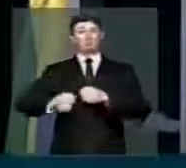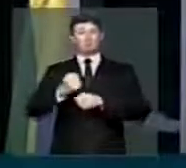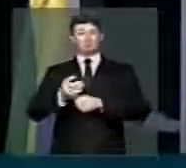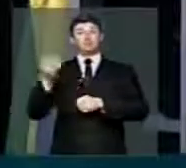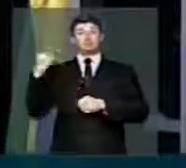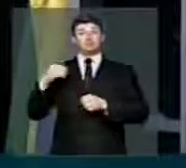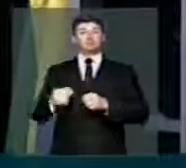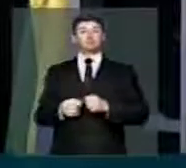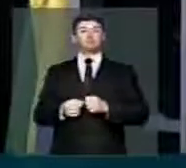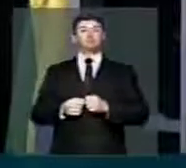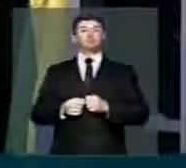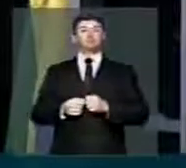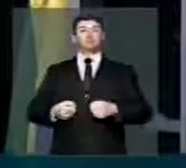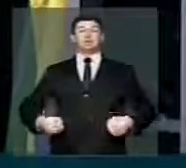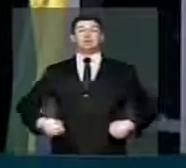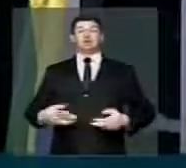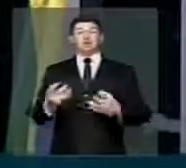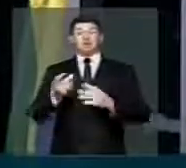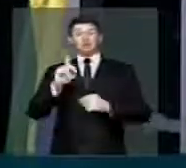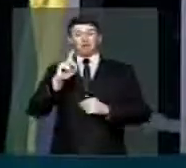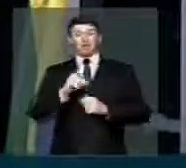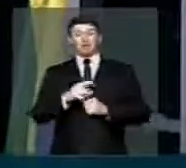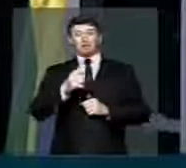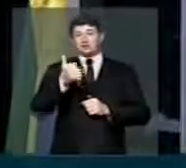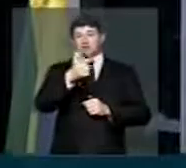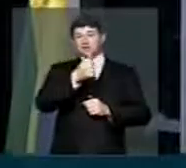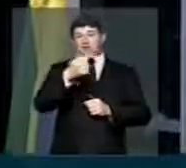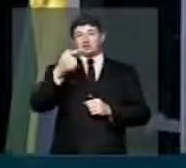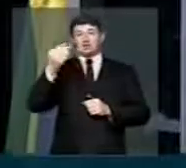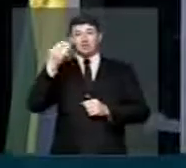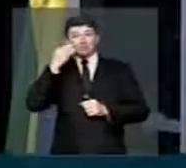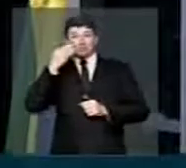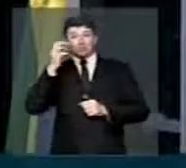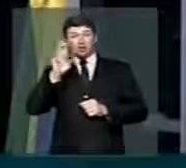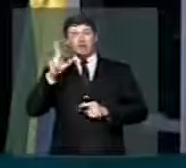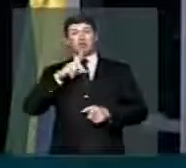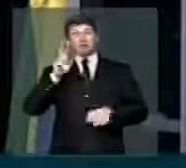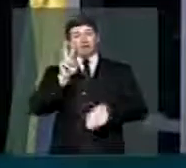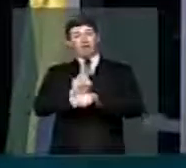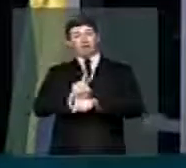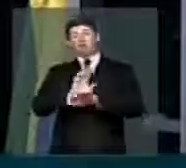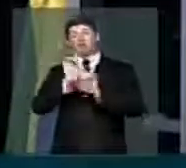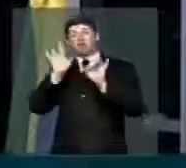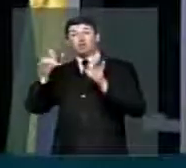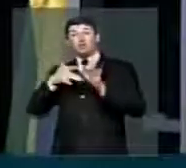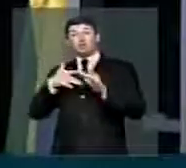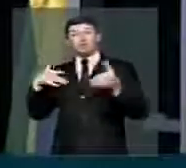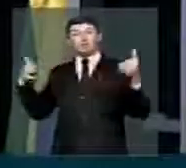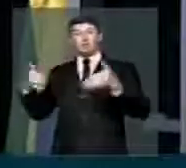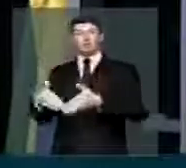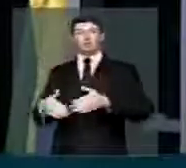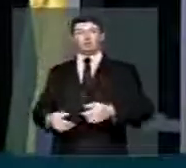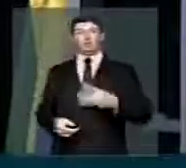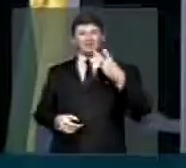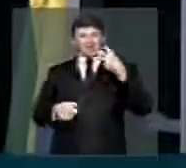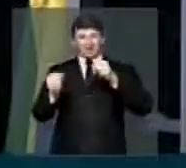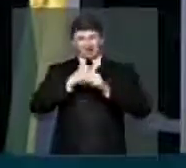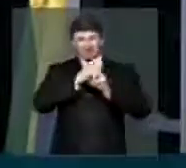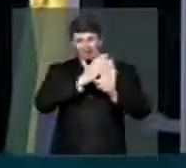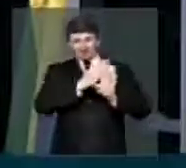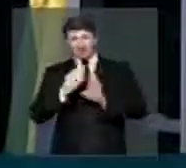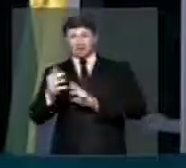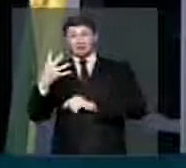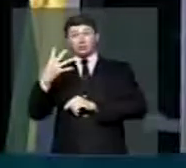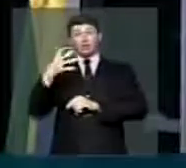passado deixaram de ser gasto 17 bilhões de reais na saúde. Nos últimos 3 anos,